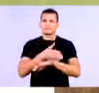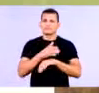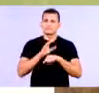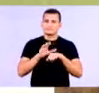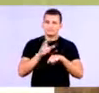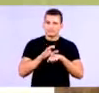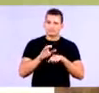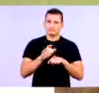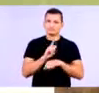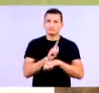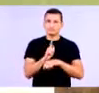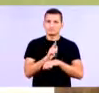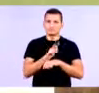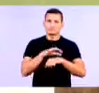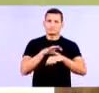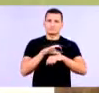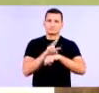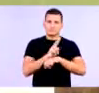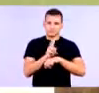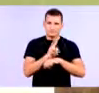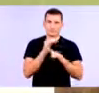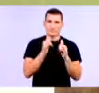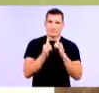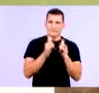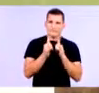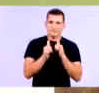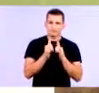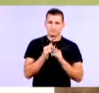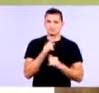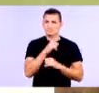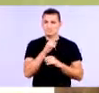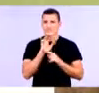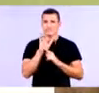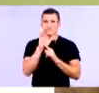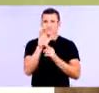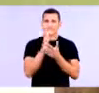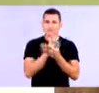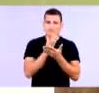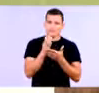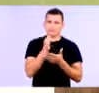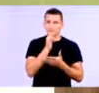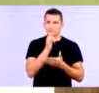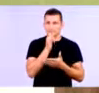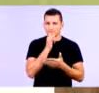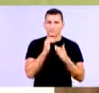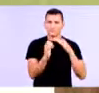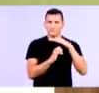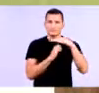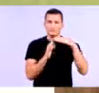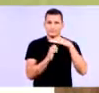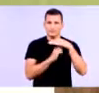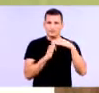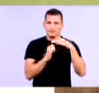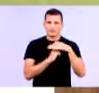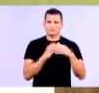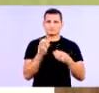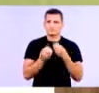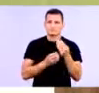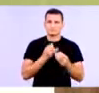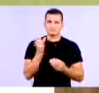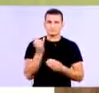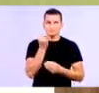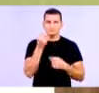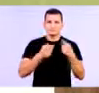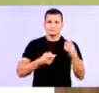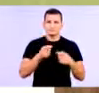de gestão de segurança da informação. E aí, lá foi apresentado alguns casos, né, que as empresas, quão importante é a